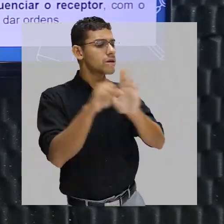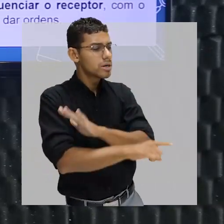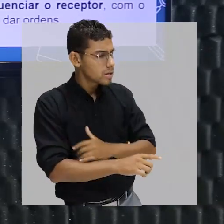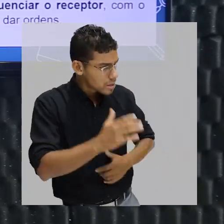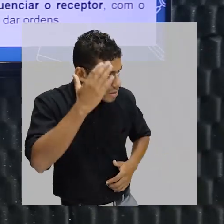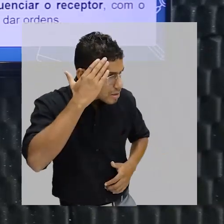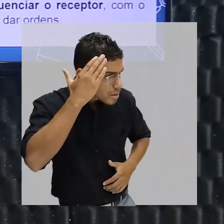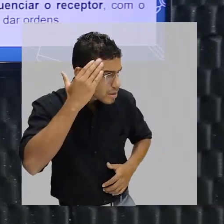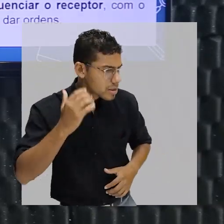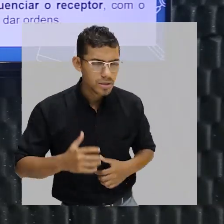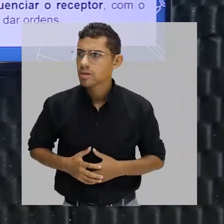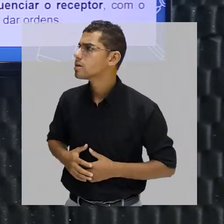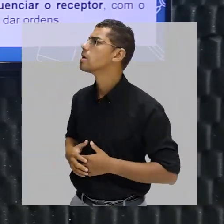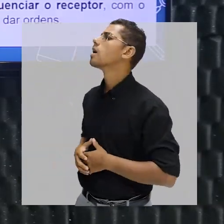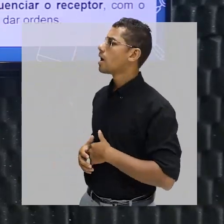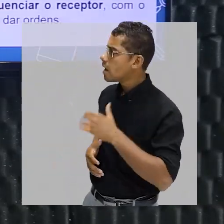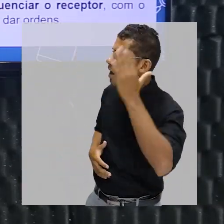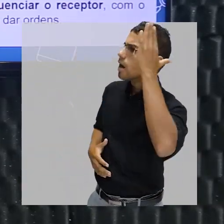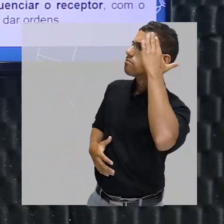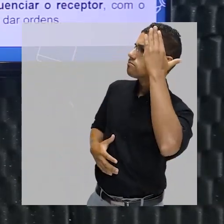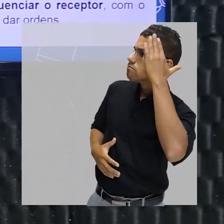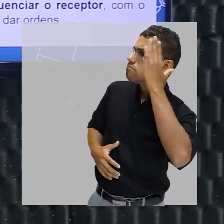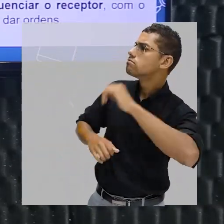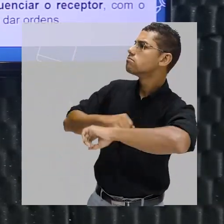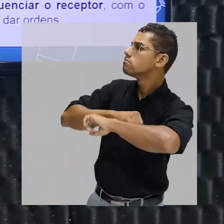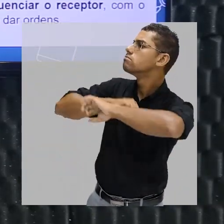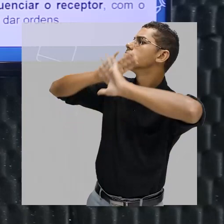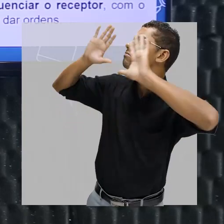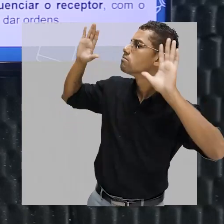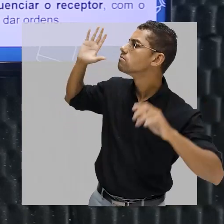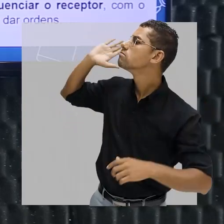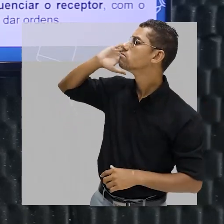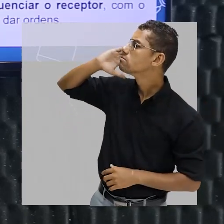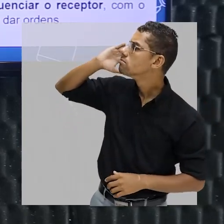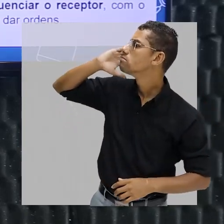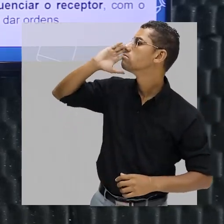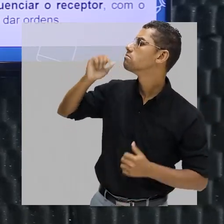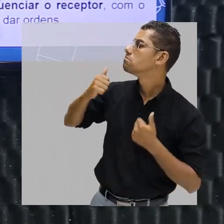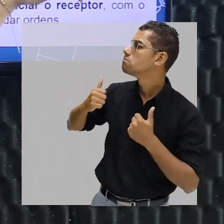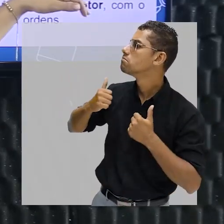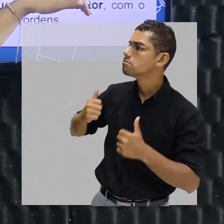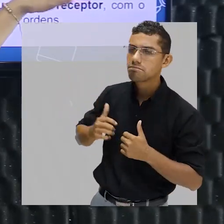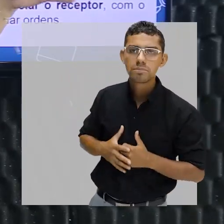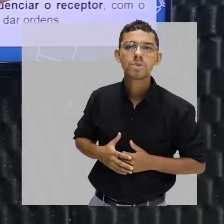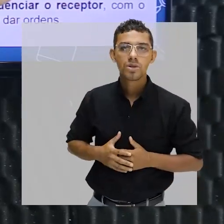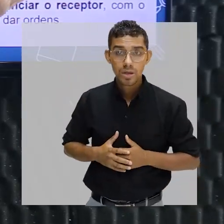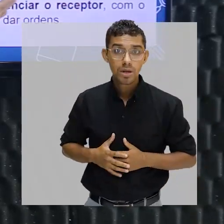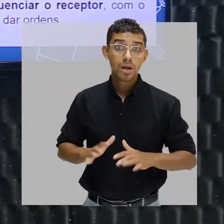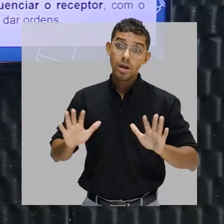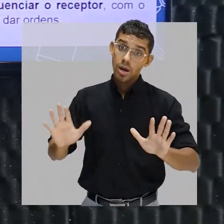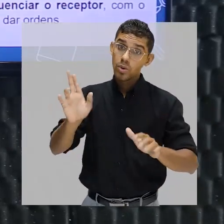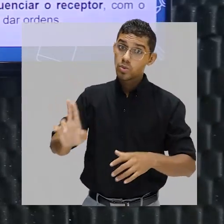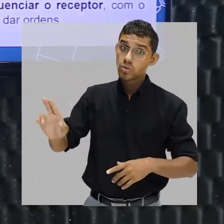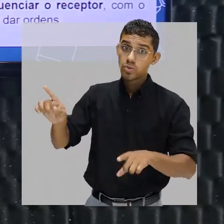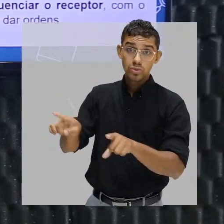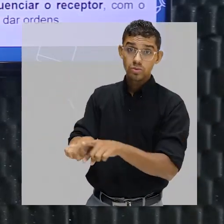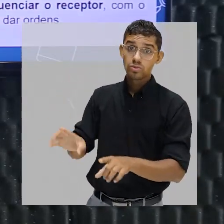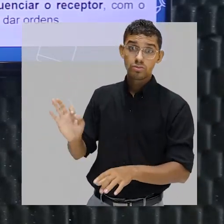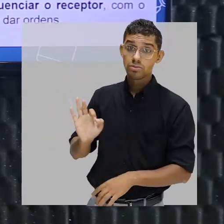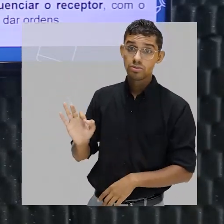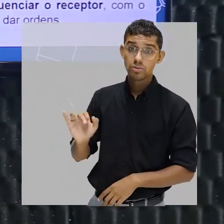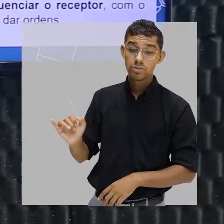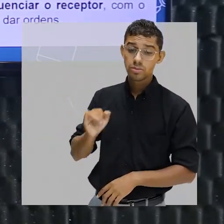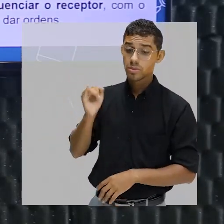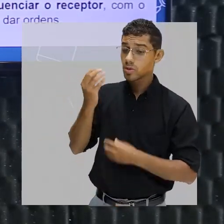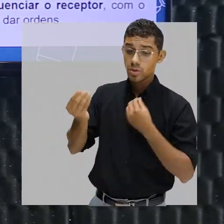claro, entendido, tá? Agora, é usado em situações que não é importante o que se fala, nem como